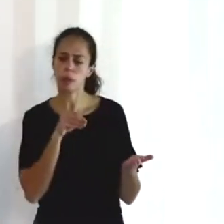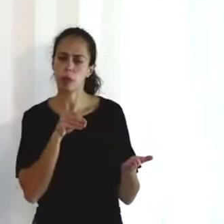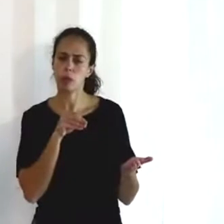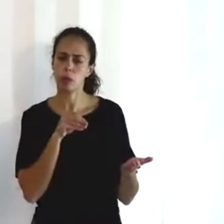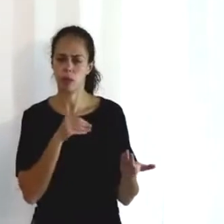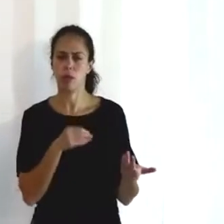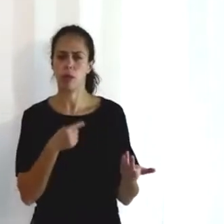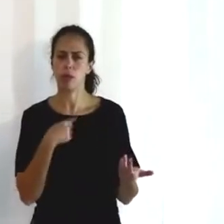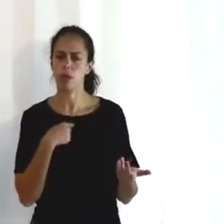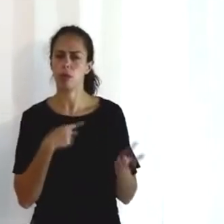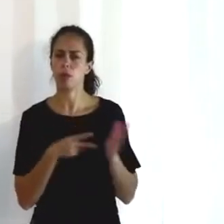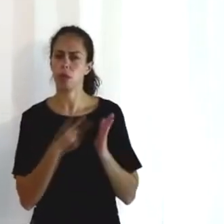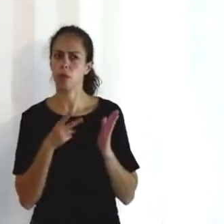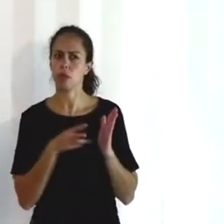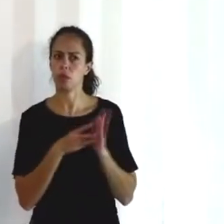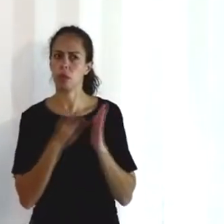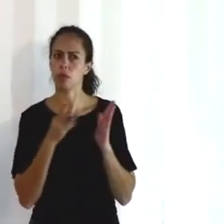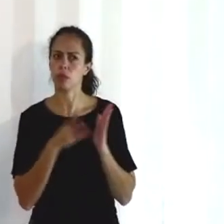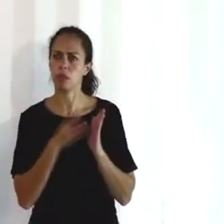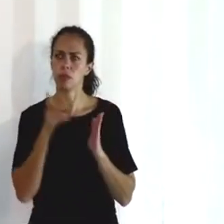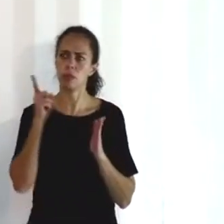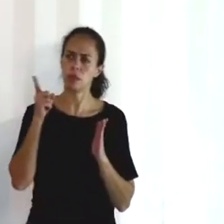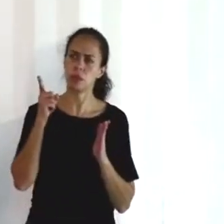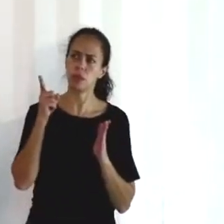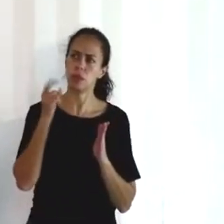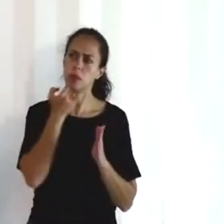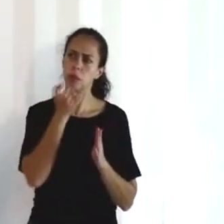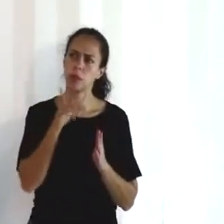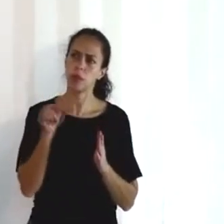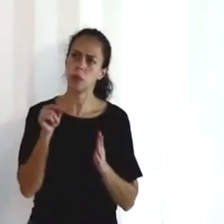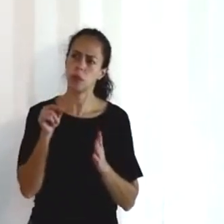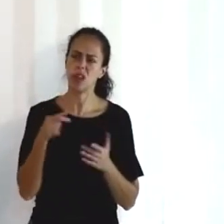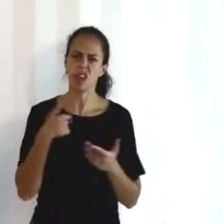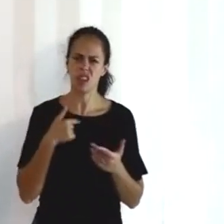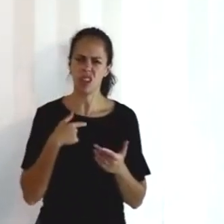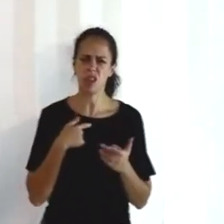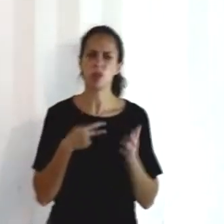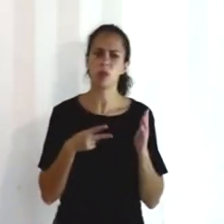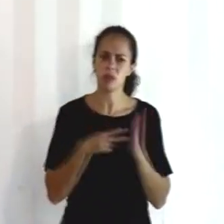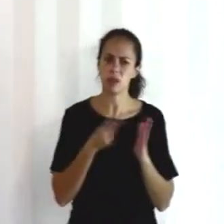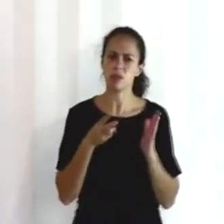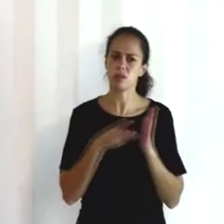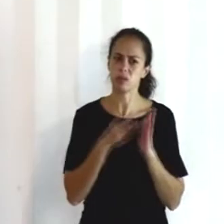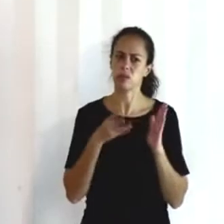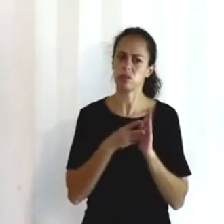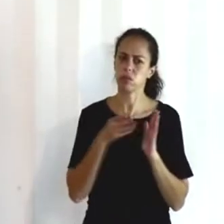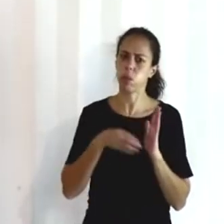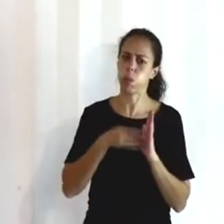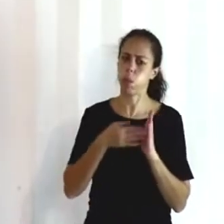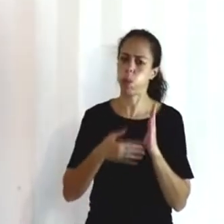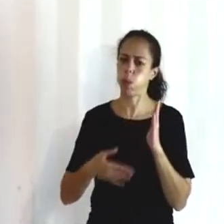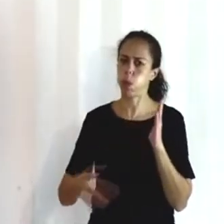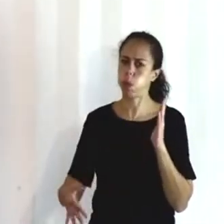é justo. E então eles usavam realmente essa forma de pensar. Olha,